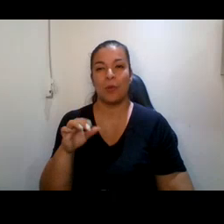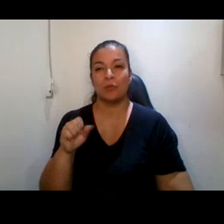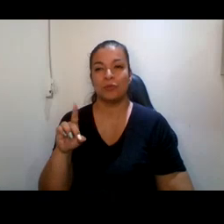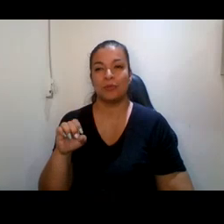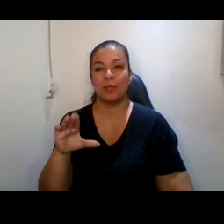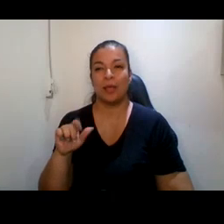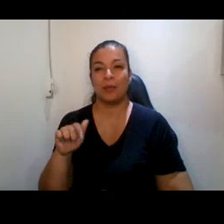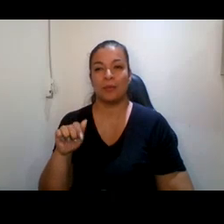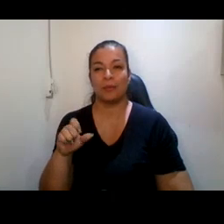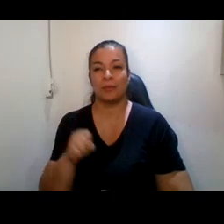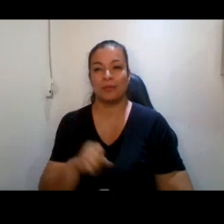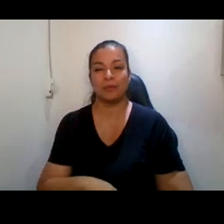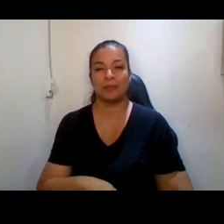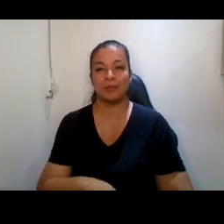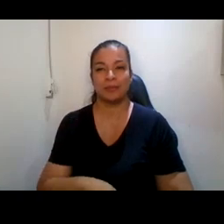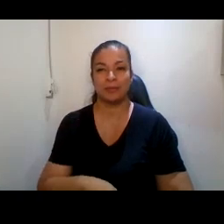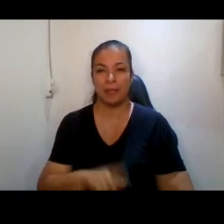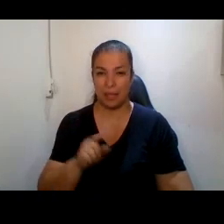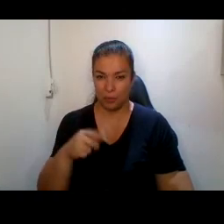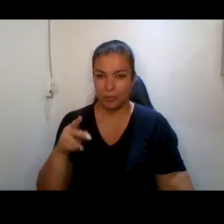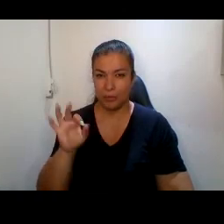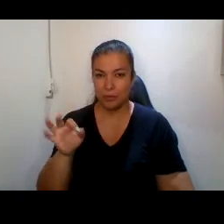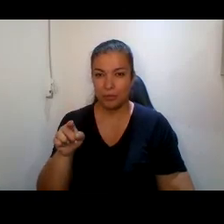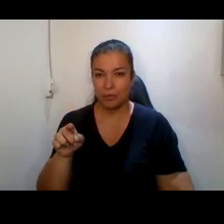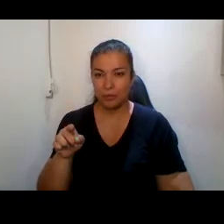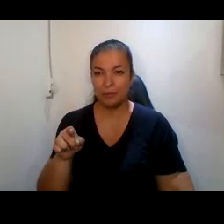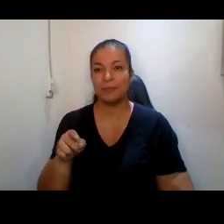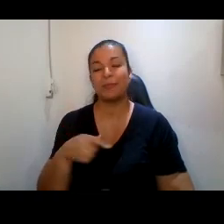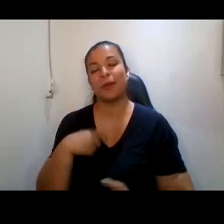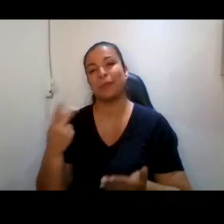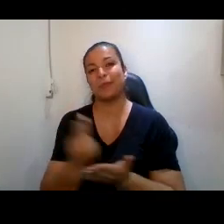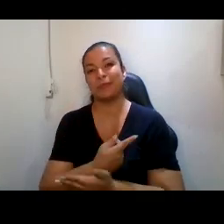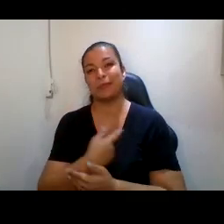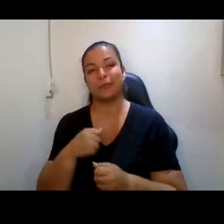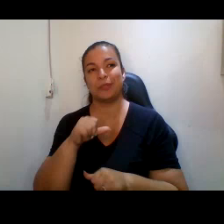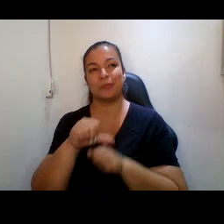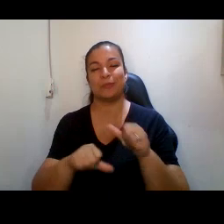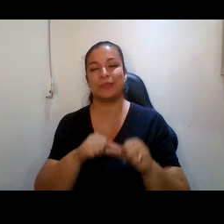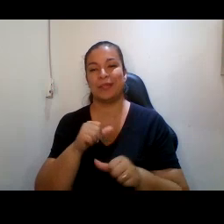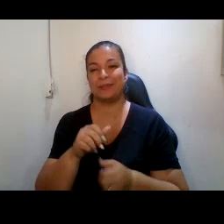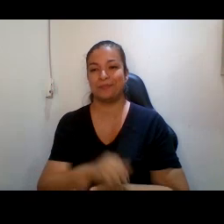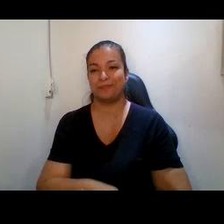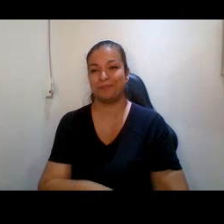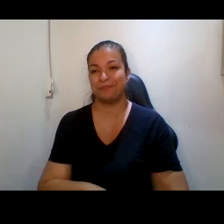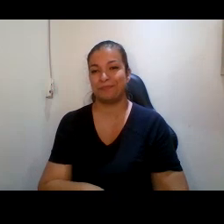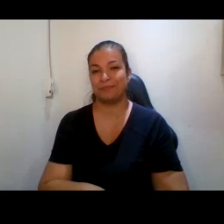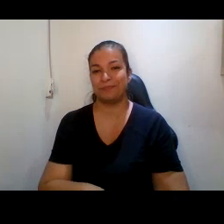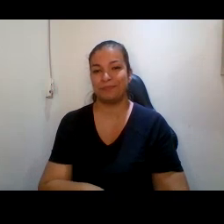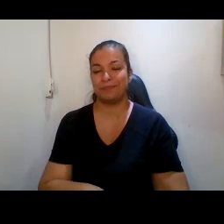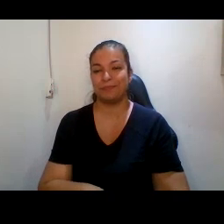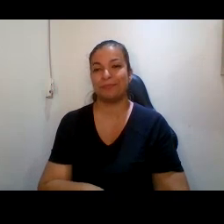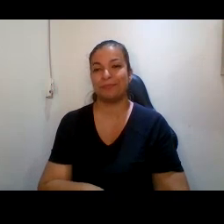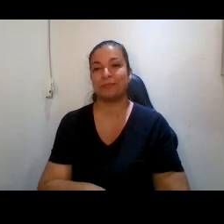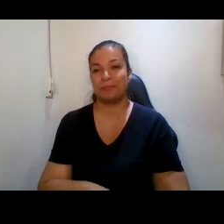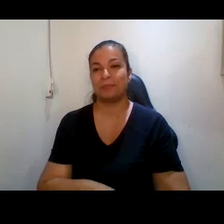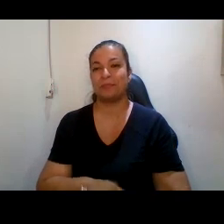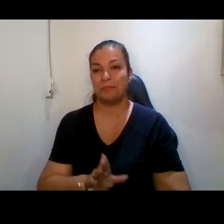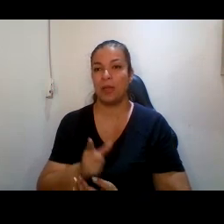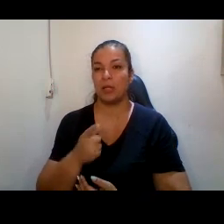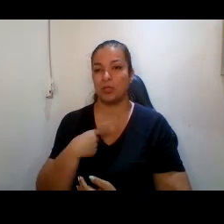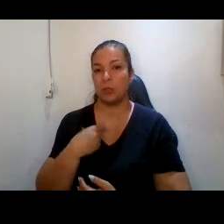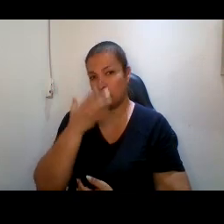Se não me engano, é o seu, né, Alexander? Mas acabei tendo que fazer uma alteração. Mas o colega que vai para lá também é